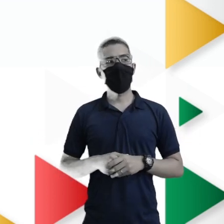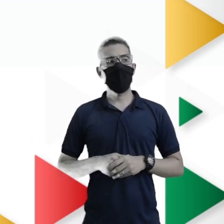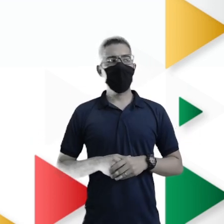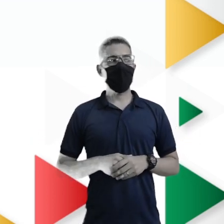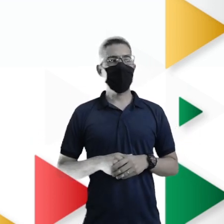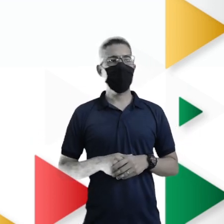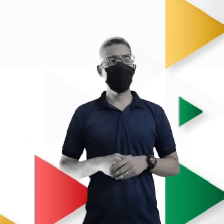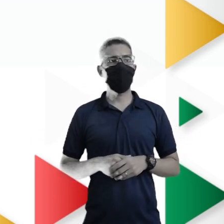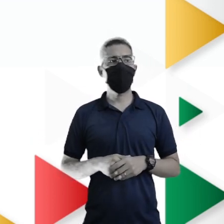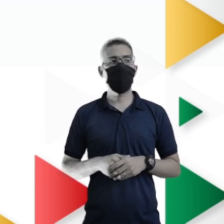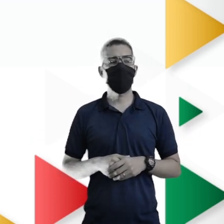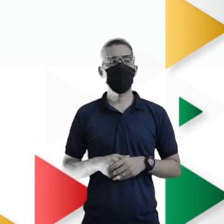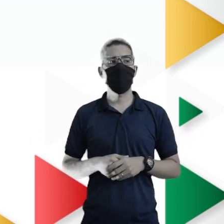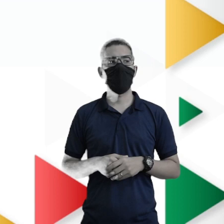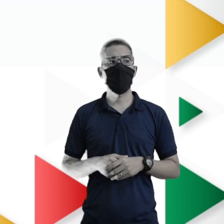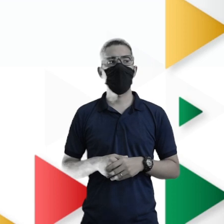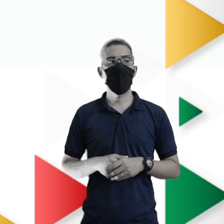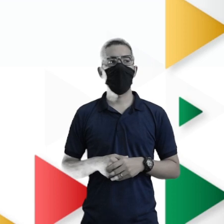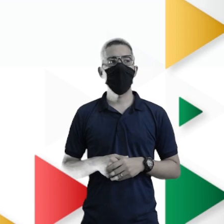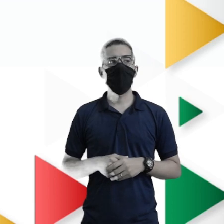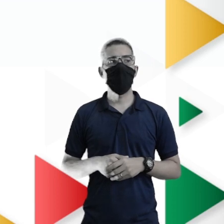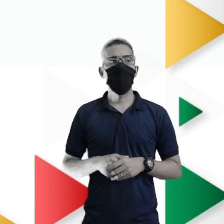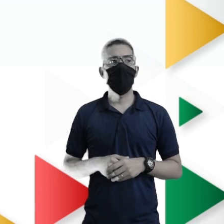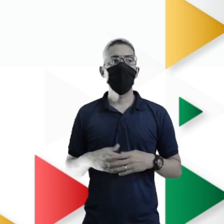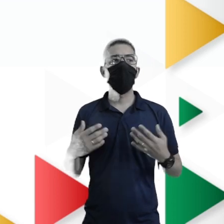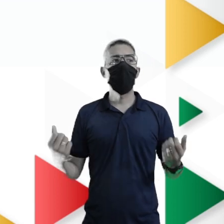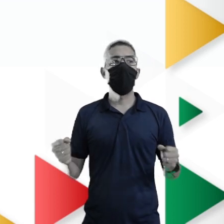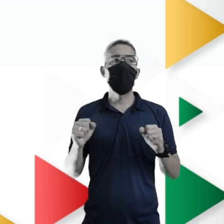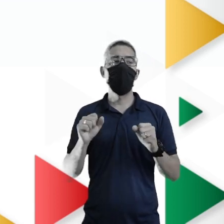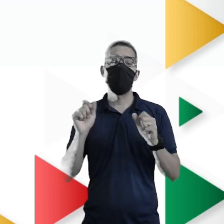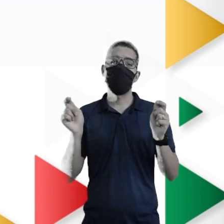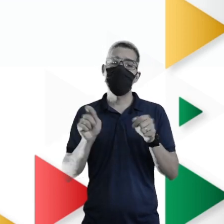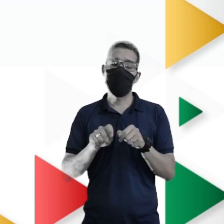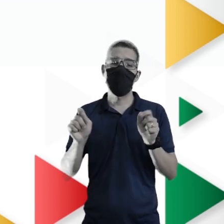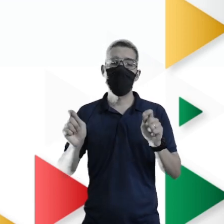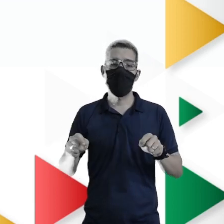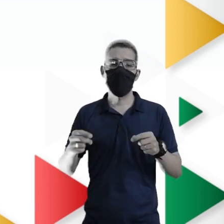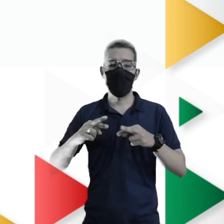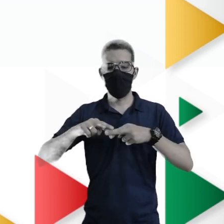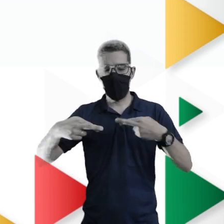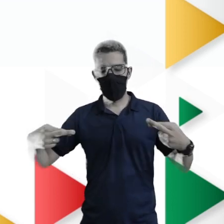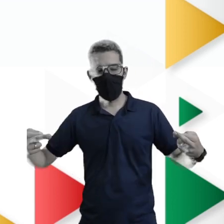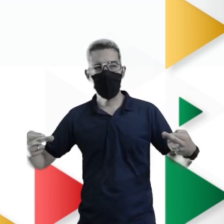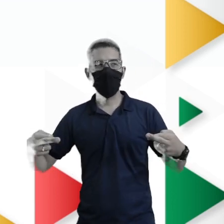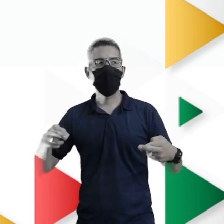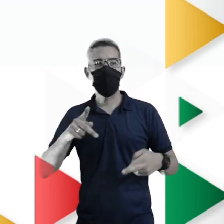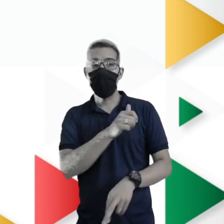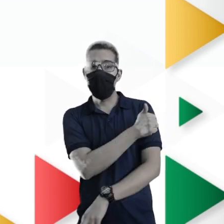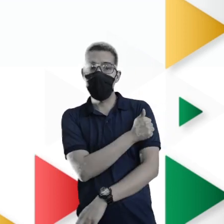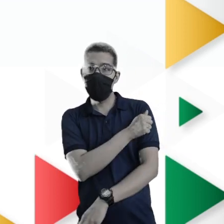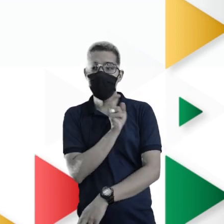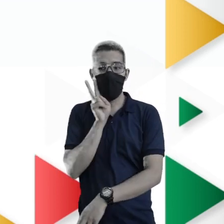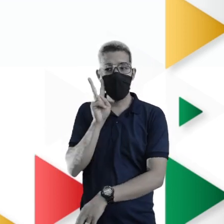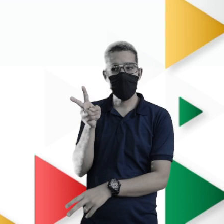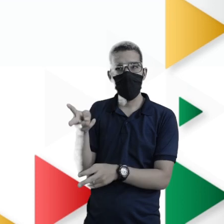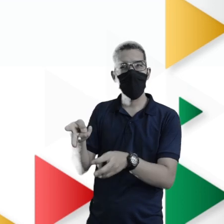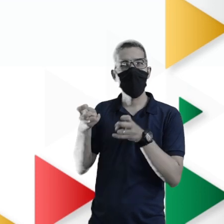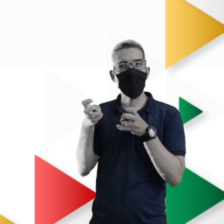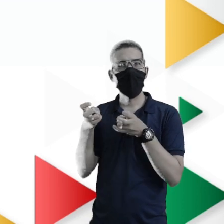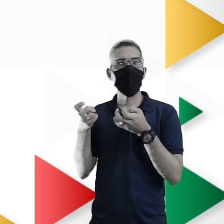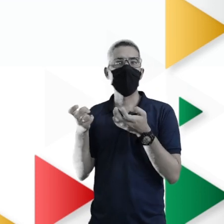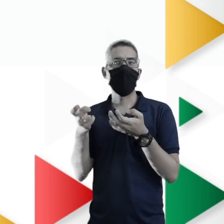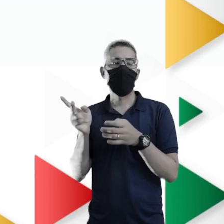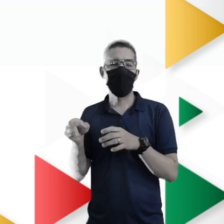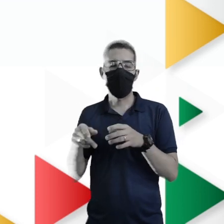tá bom? E aí, nessa abertura eu posso fazer com cordão, na sala de aula, para o aluno perceber o que é